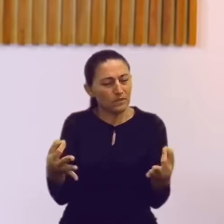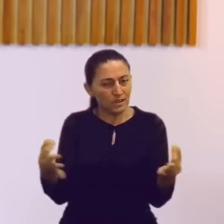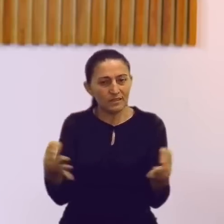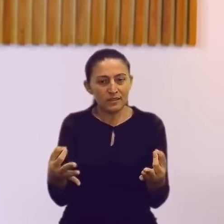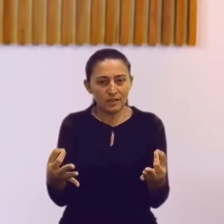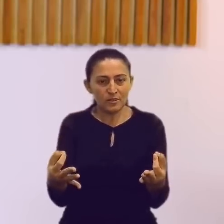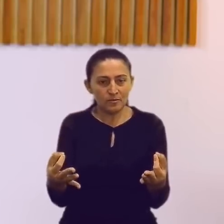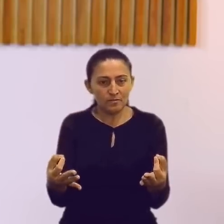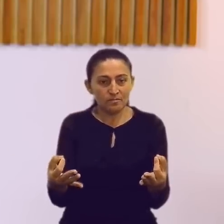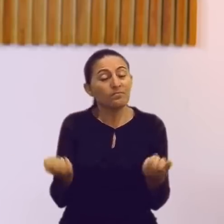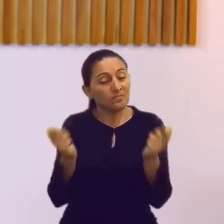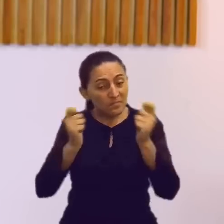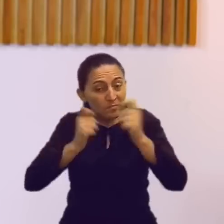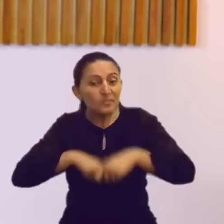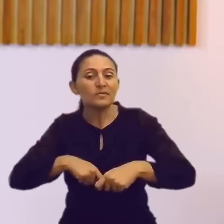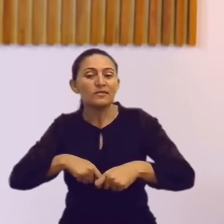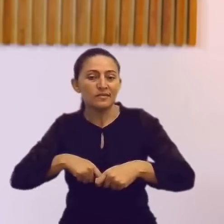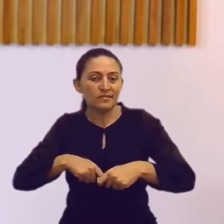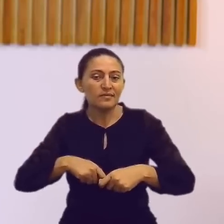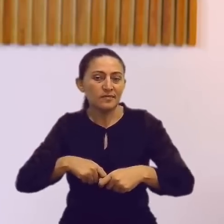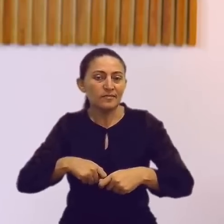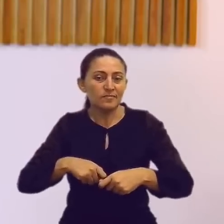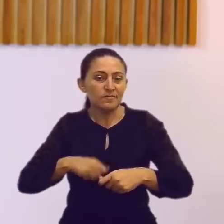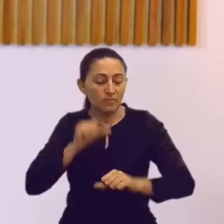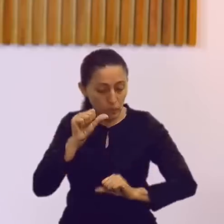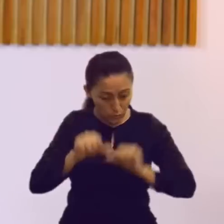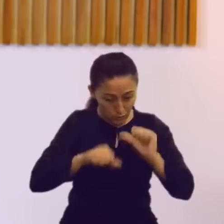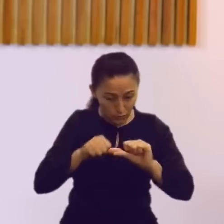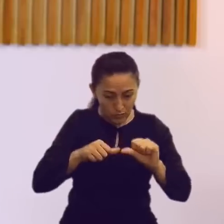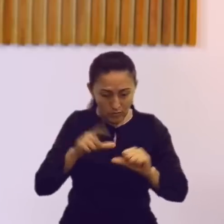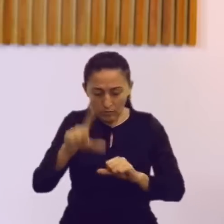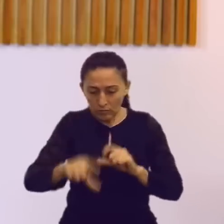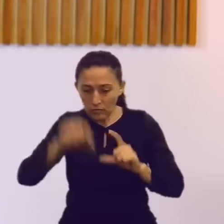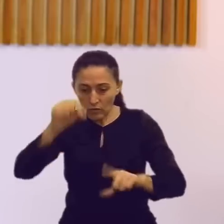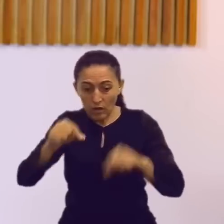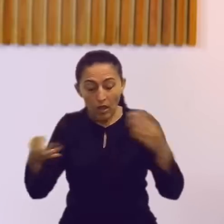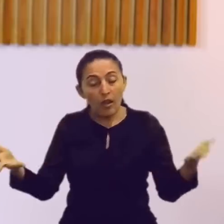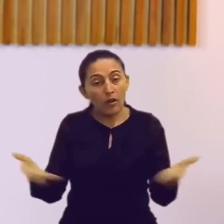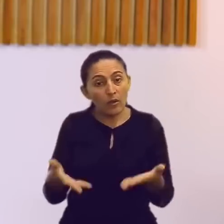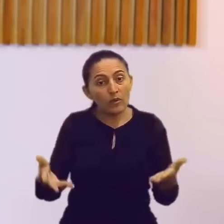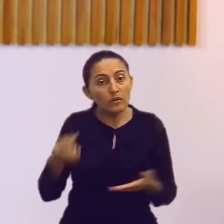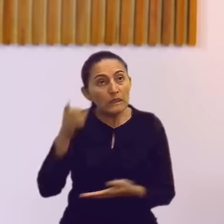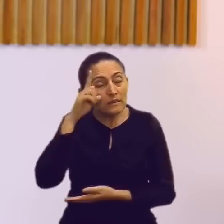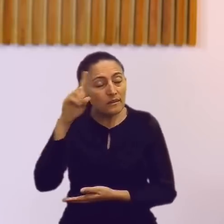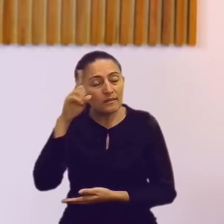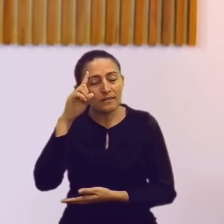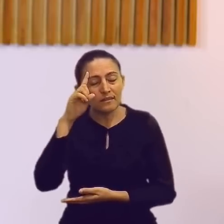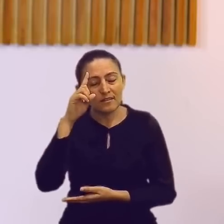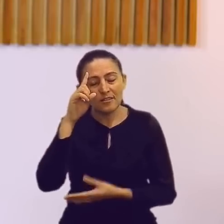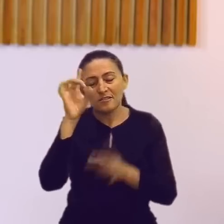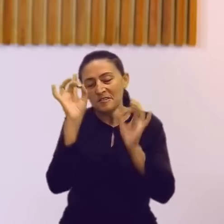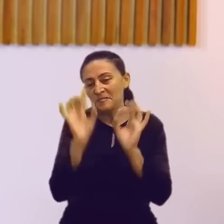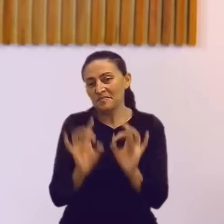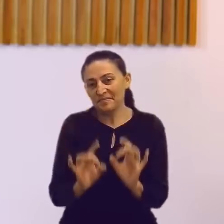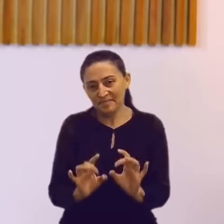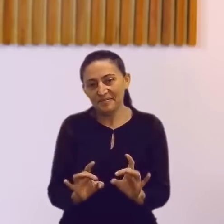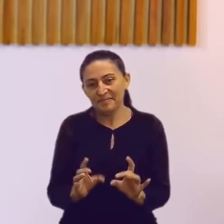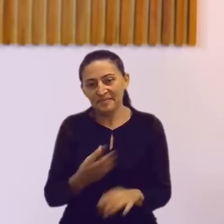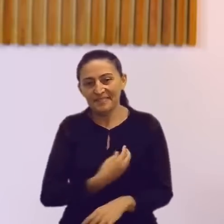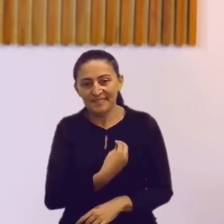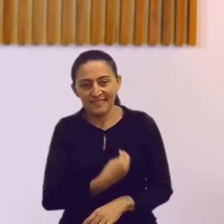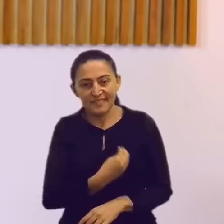Isto é possível. Você pode escolher ser hoje, então, o dia especial em que sua vida pode